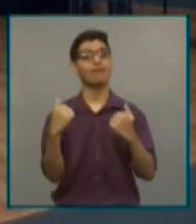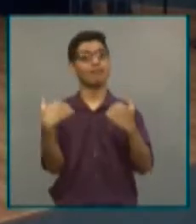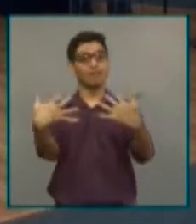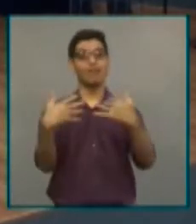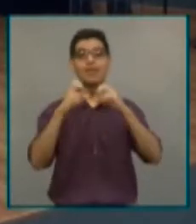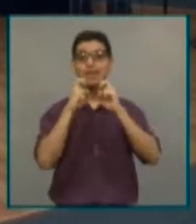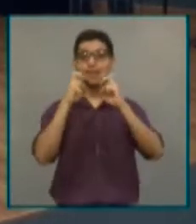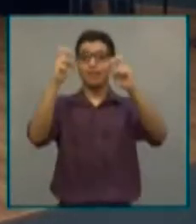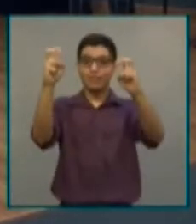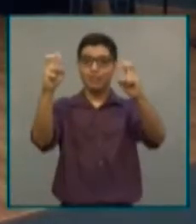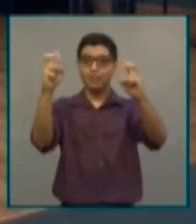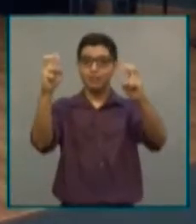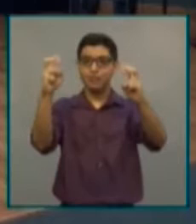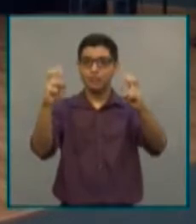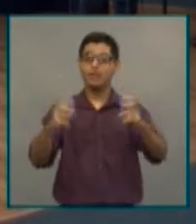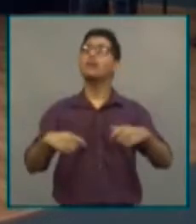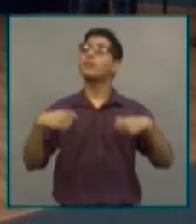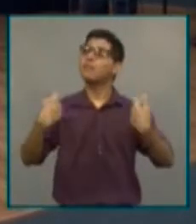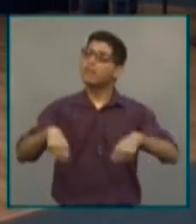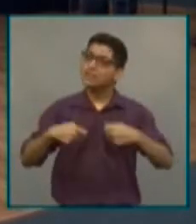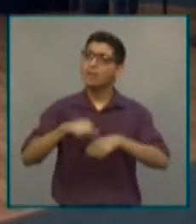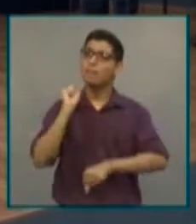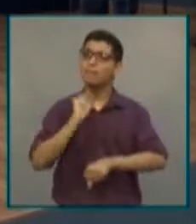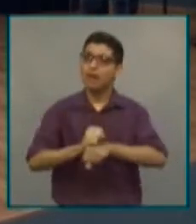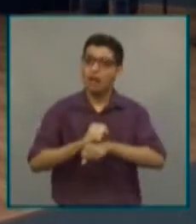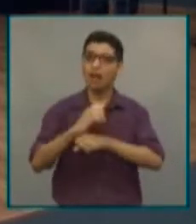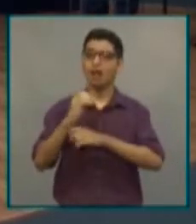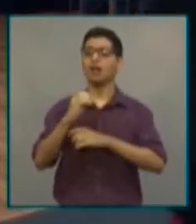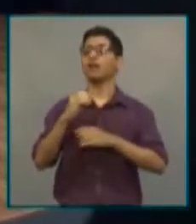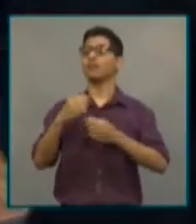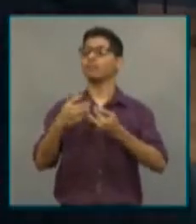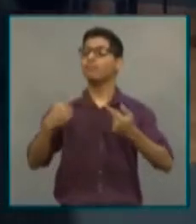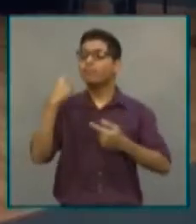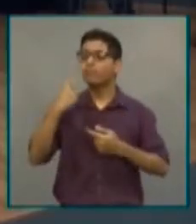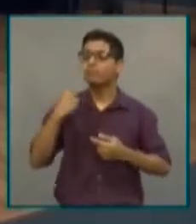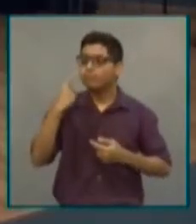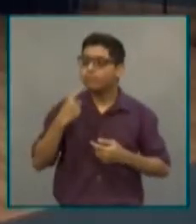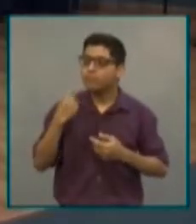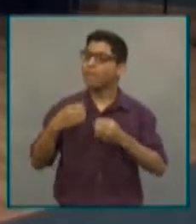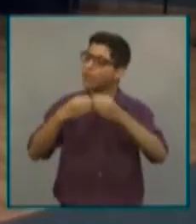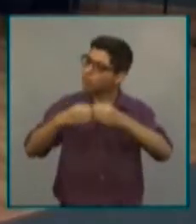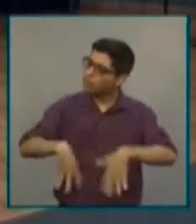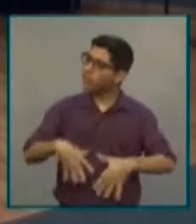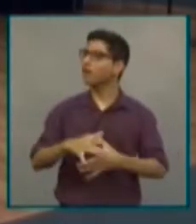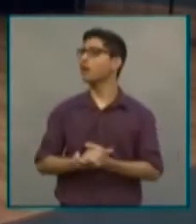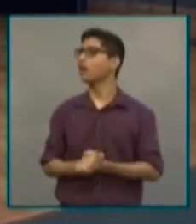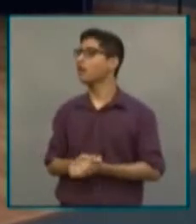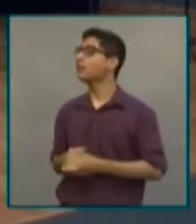advocacia desse estado caótico que os senhores dessa gestão deixaram?